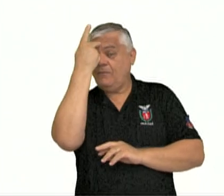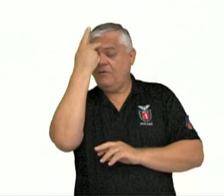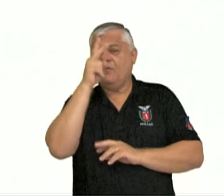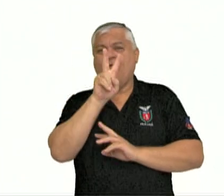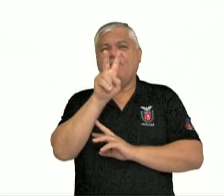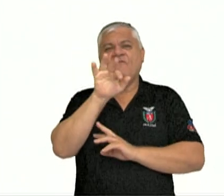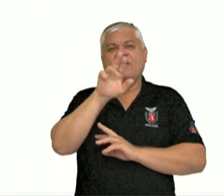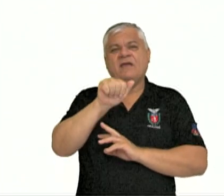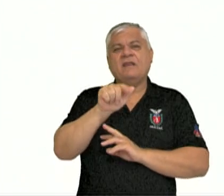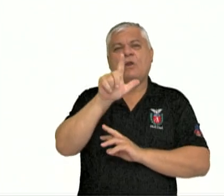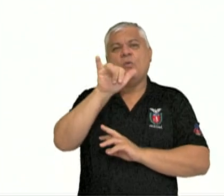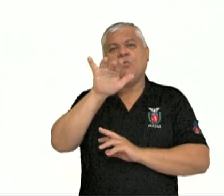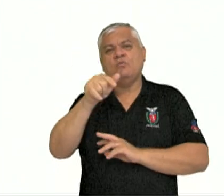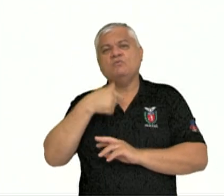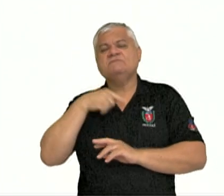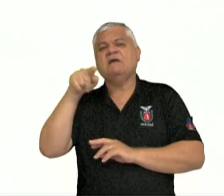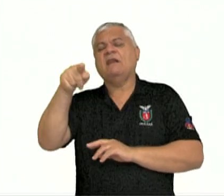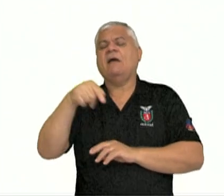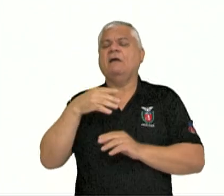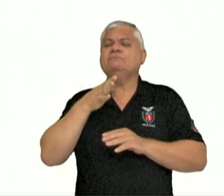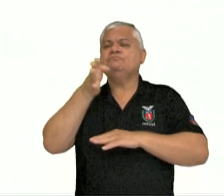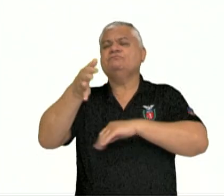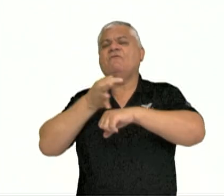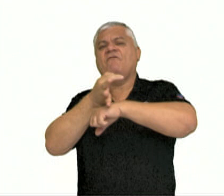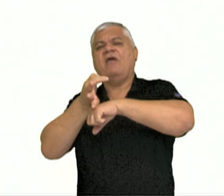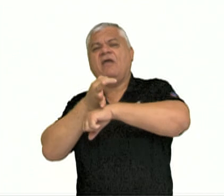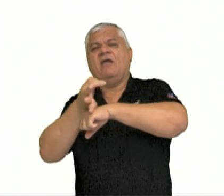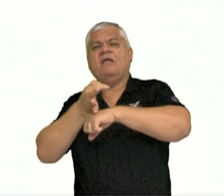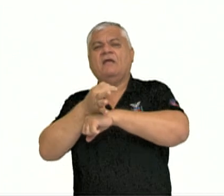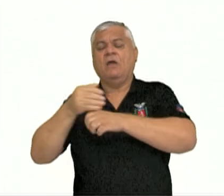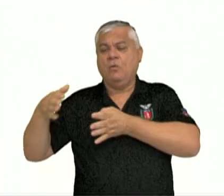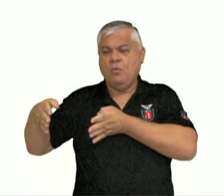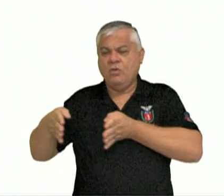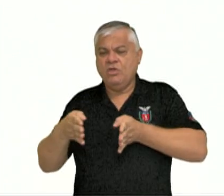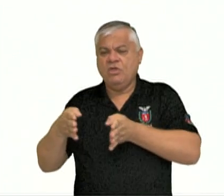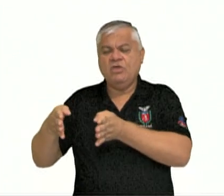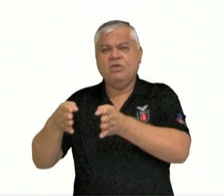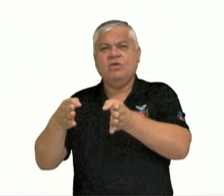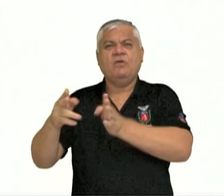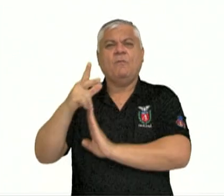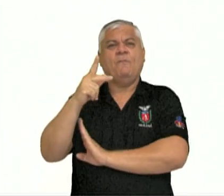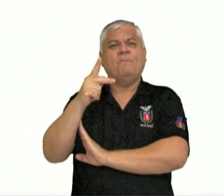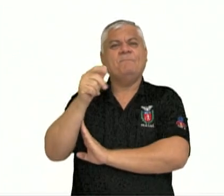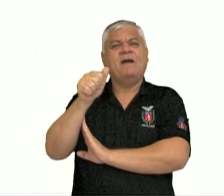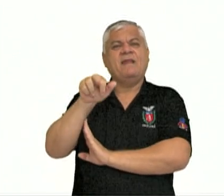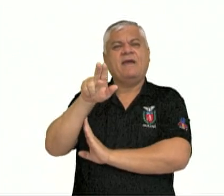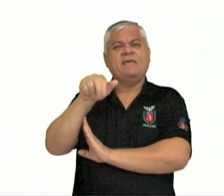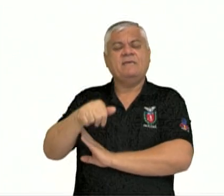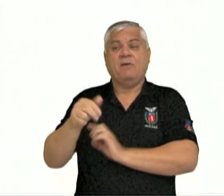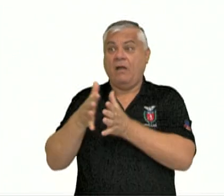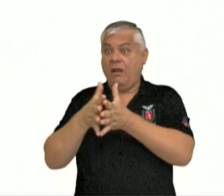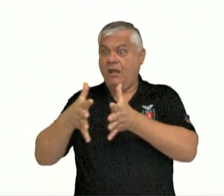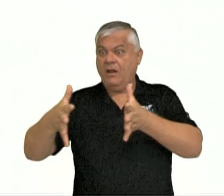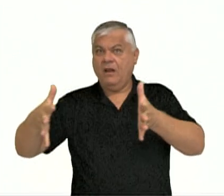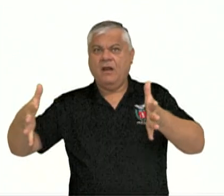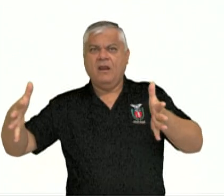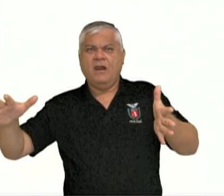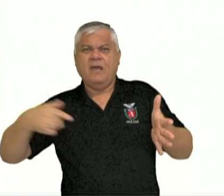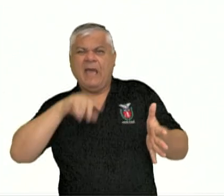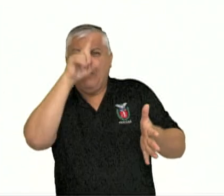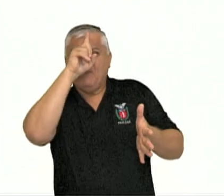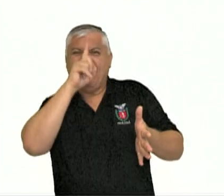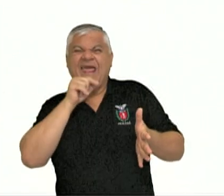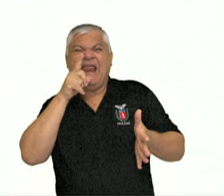férias, corre o rio Paraíba, rio imenso, silencioso e de águas barrentas. Ao atravessar a fazenda,